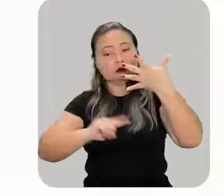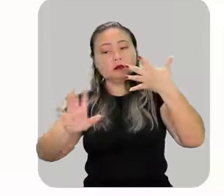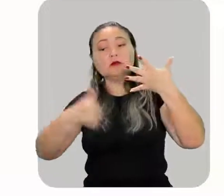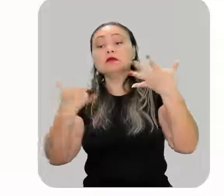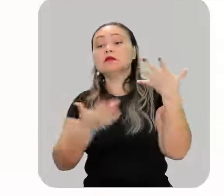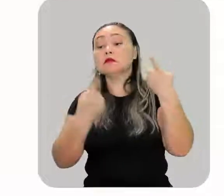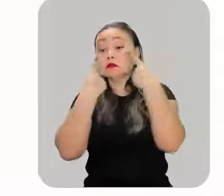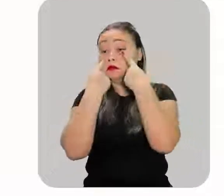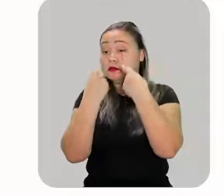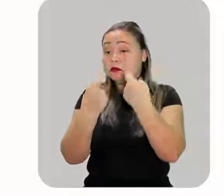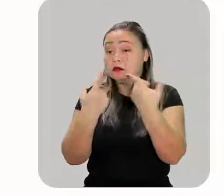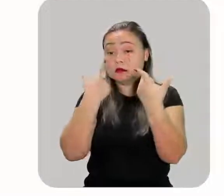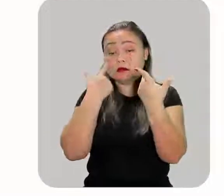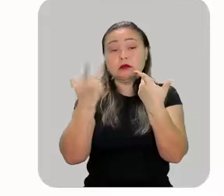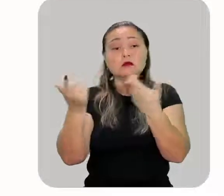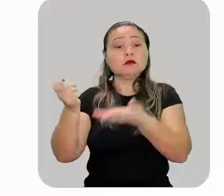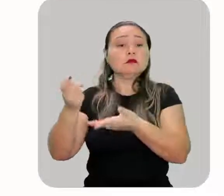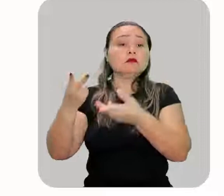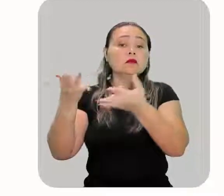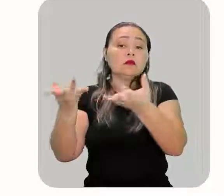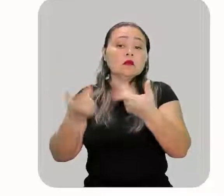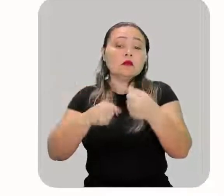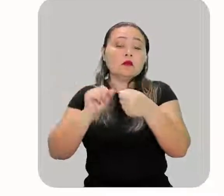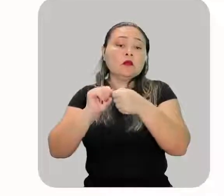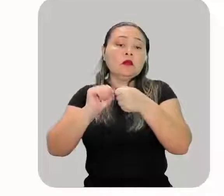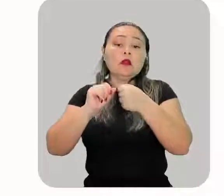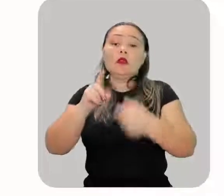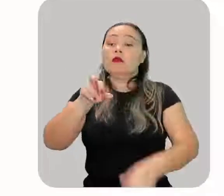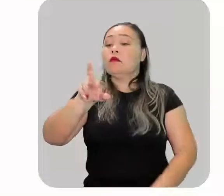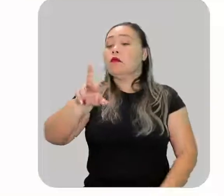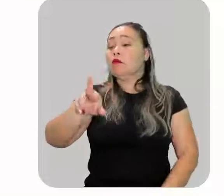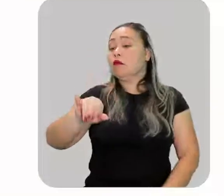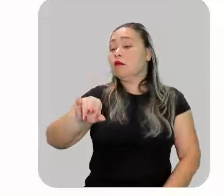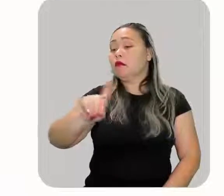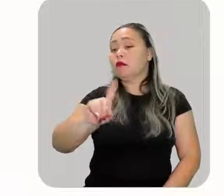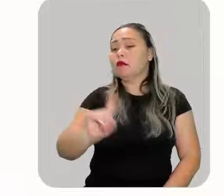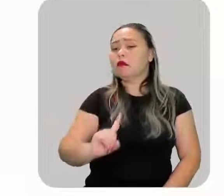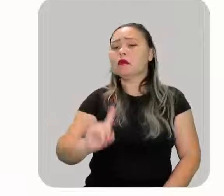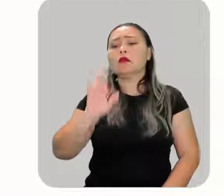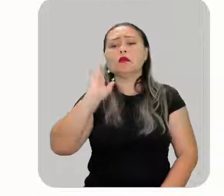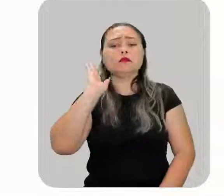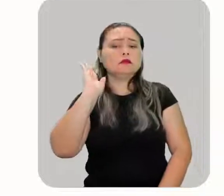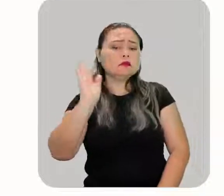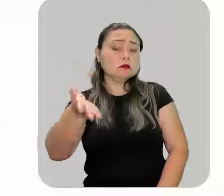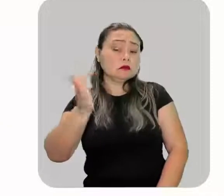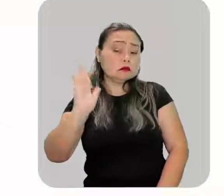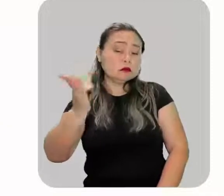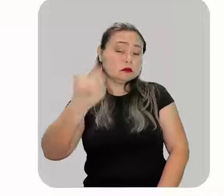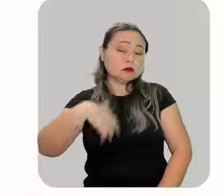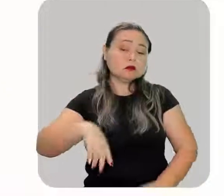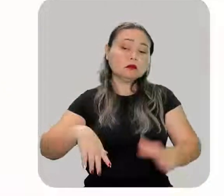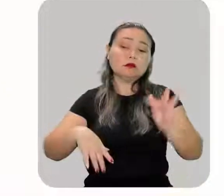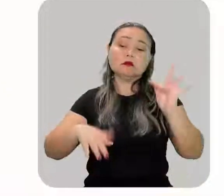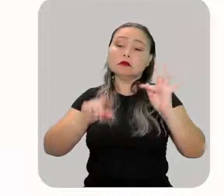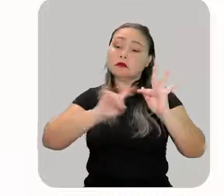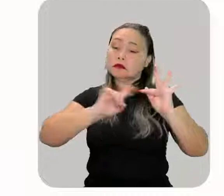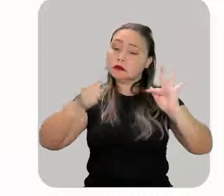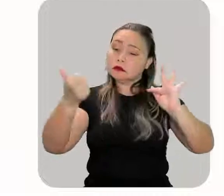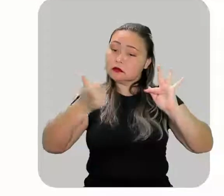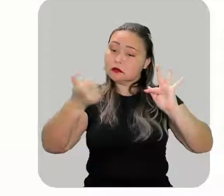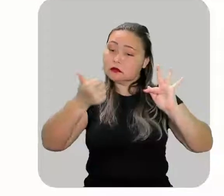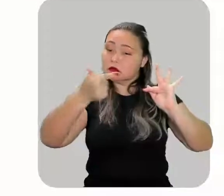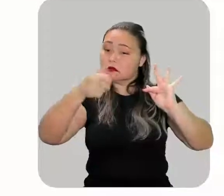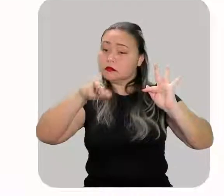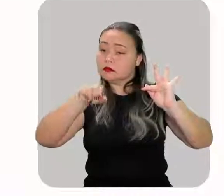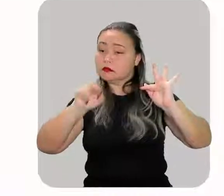uma coisa interessante que estava ali nas nossas habilidades é das raízes, né? A gente já viu raiz lá na função do primeiro grau, né? Na